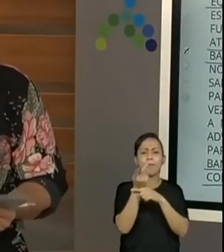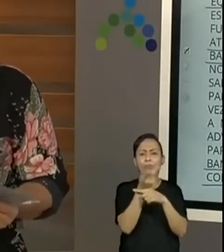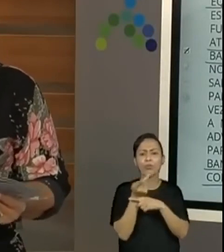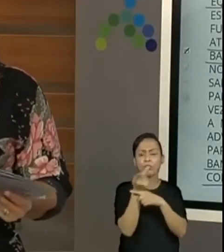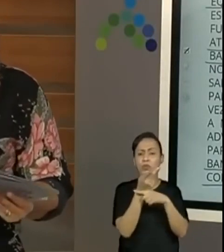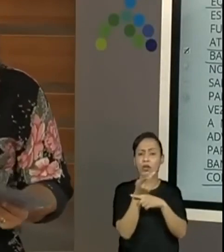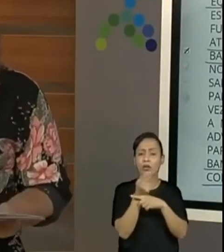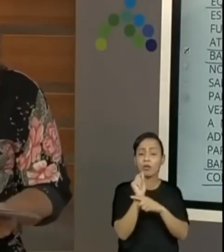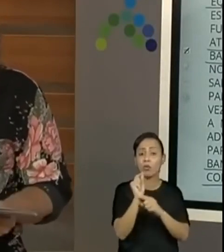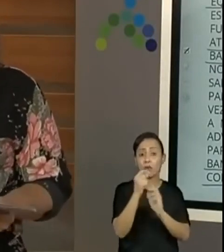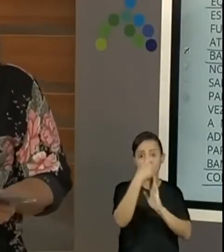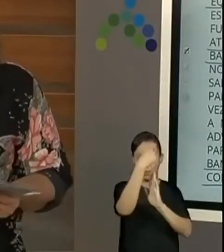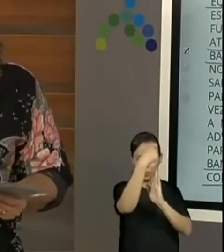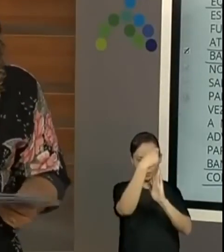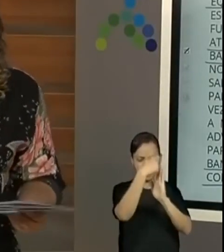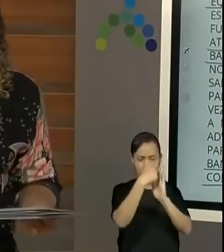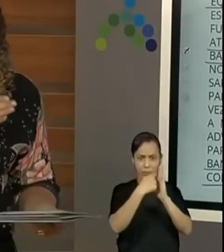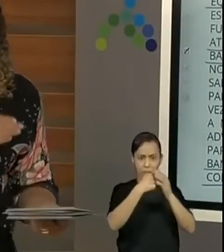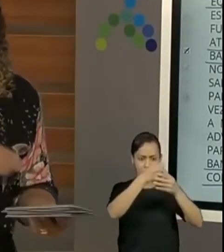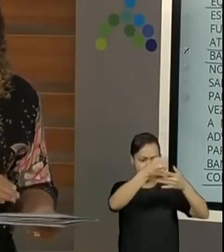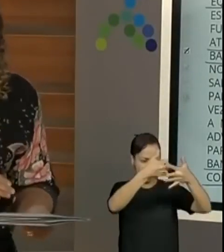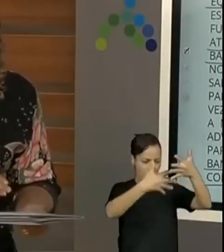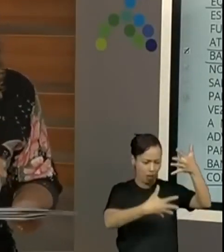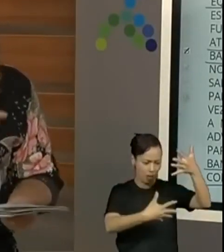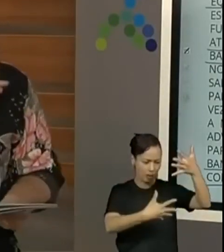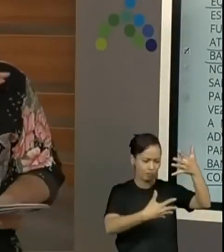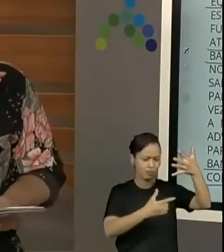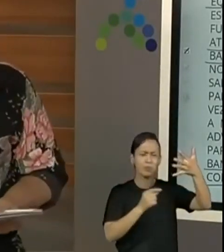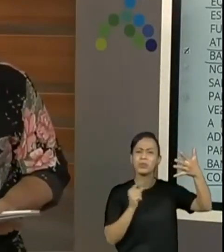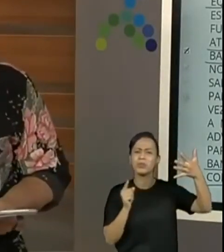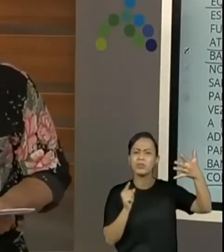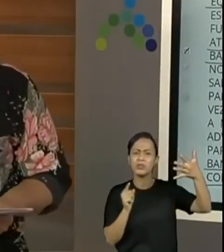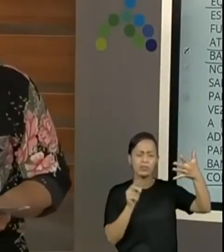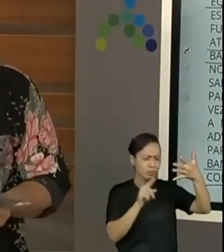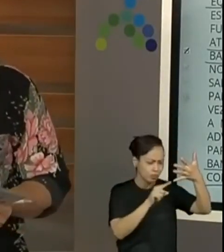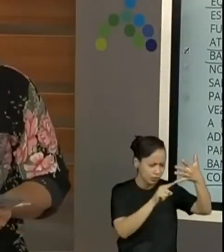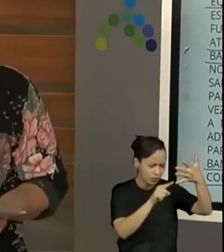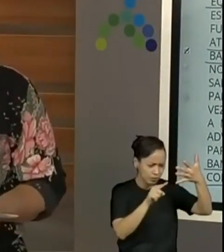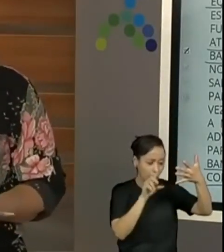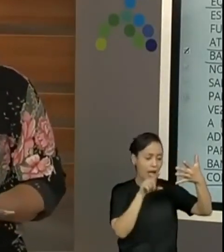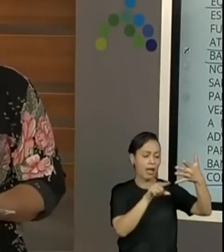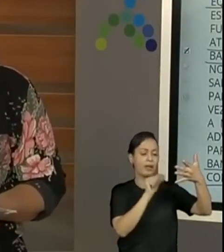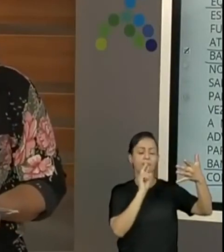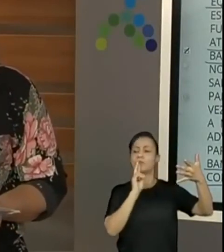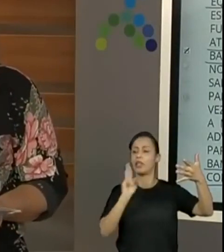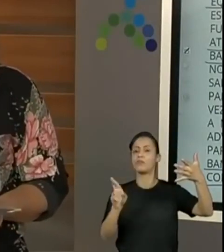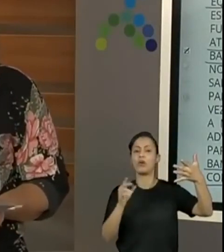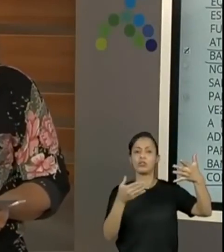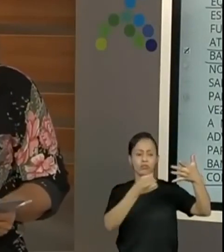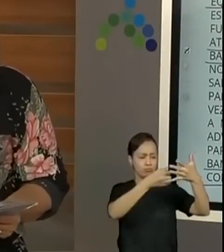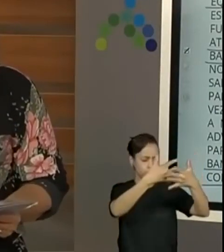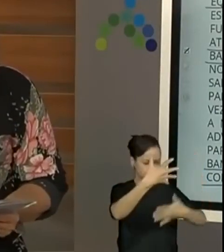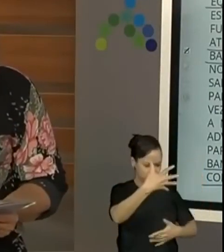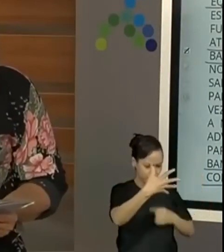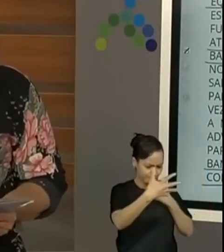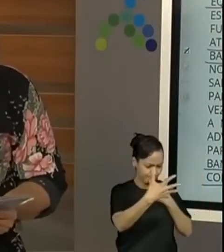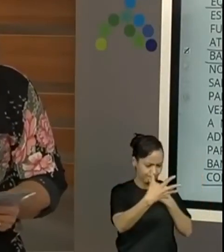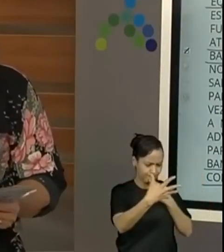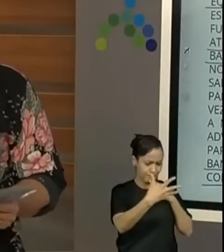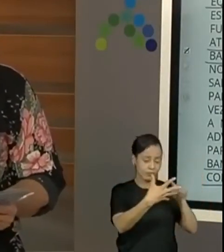são possíveis ser respondidas, quando eu retorno lá no texto, localizo e marco essas informações. Tudo